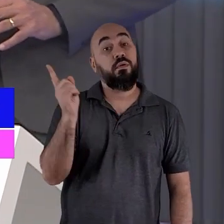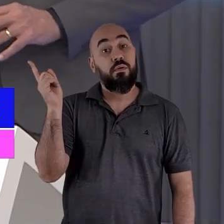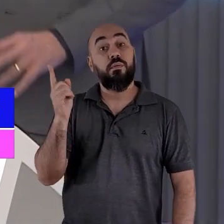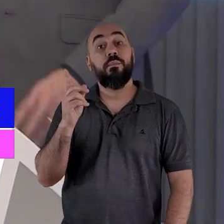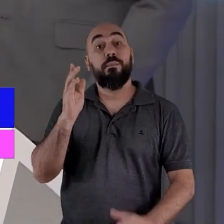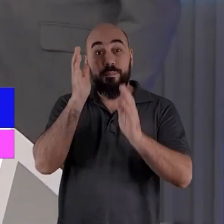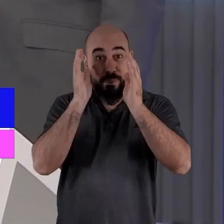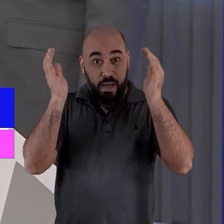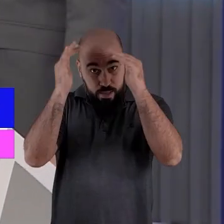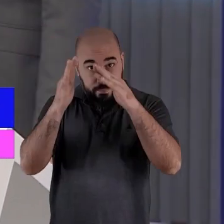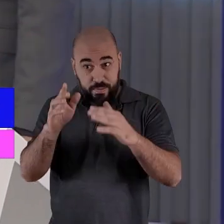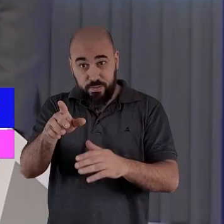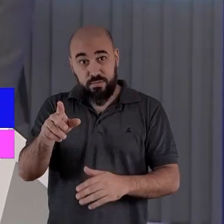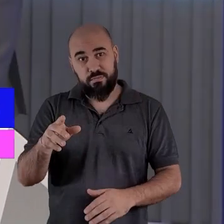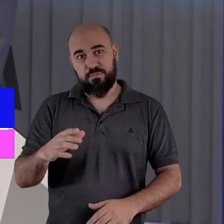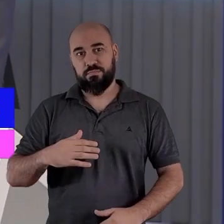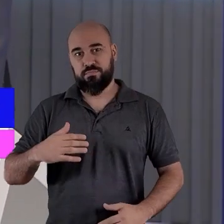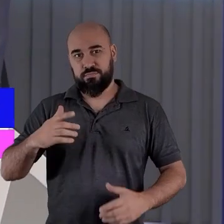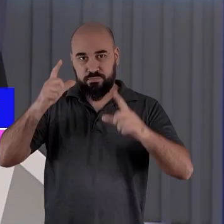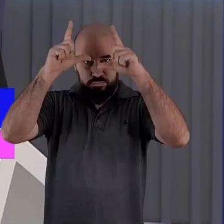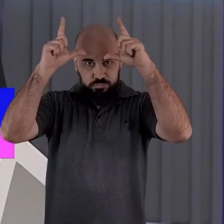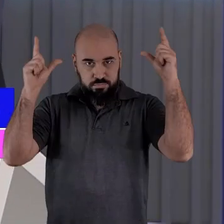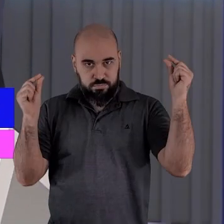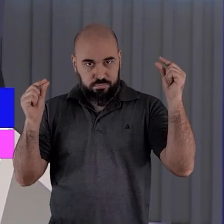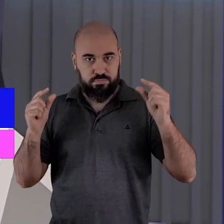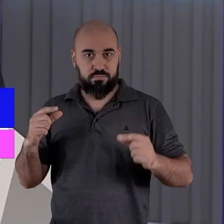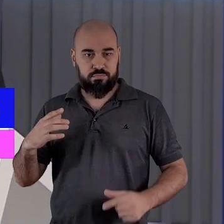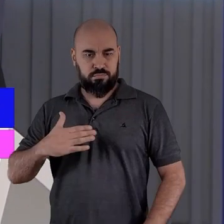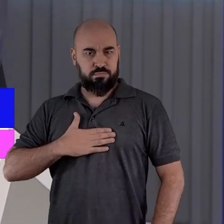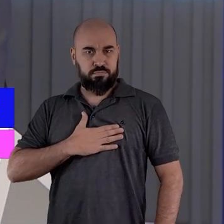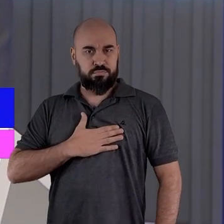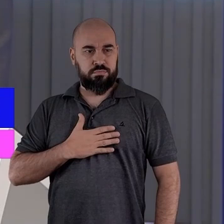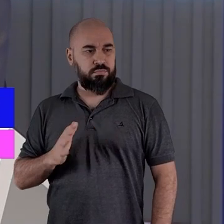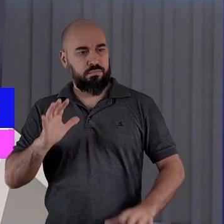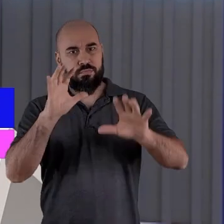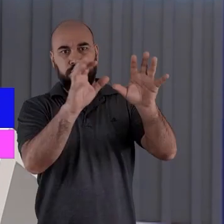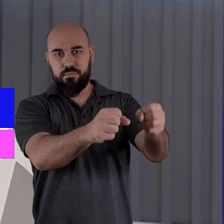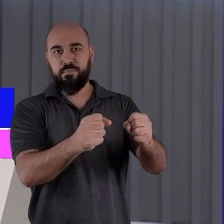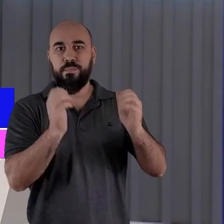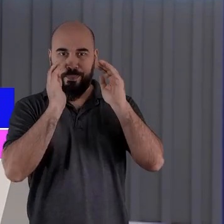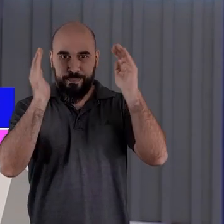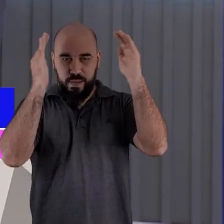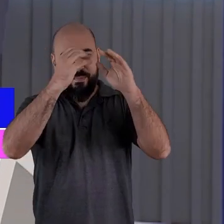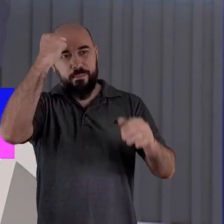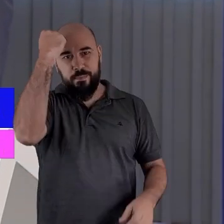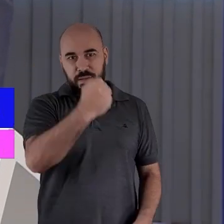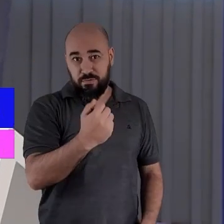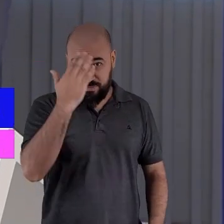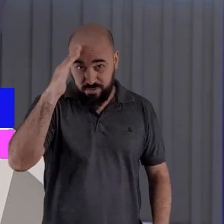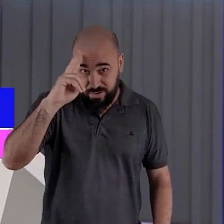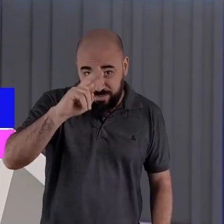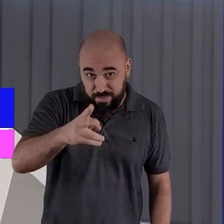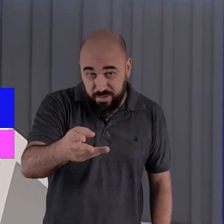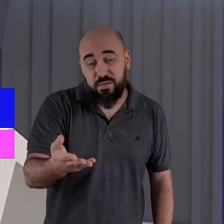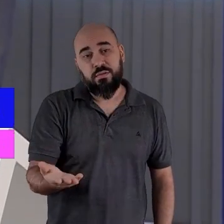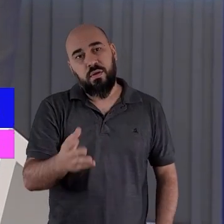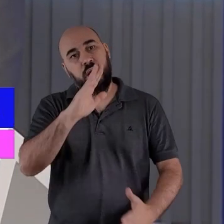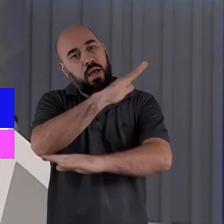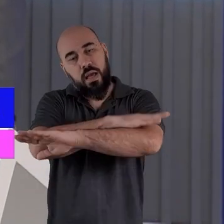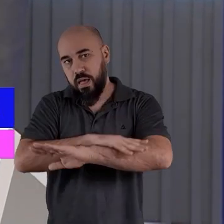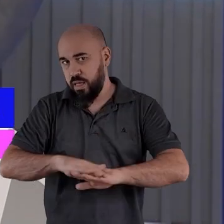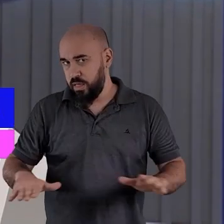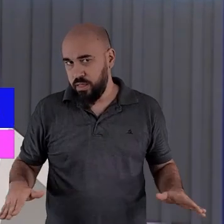foi preso, e assim termina o período de supremacia papal e termina também os 1260 dias, ou os 1260